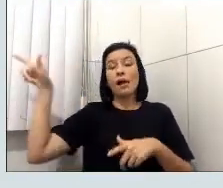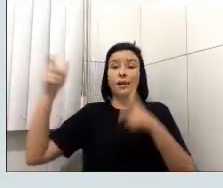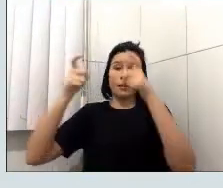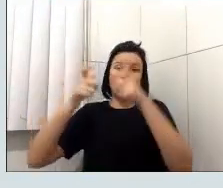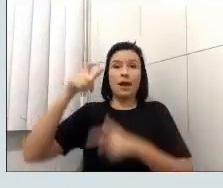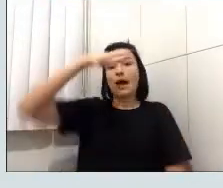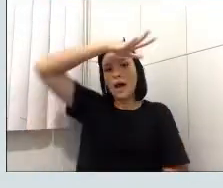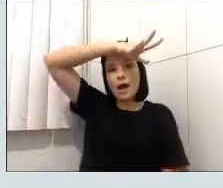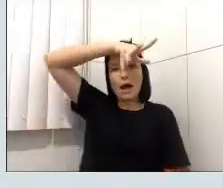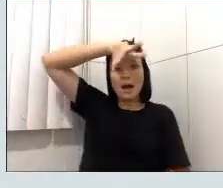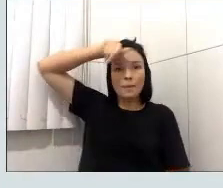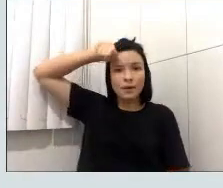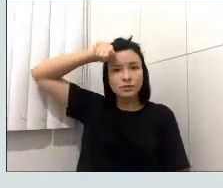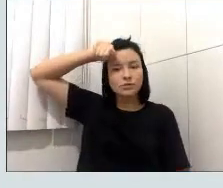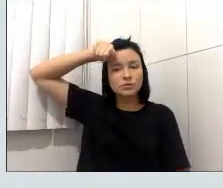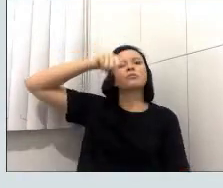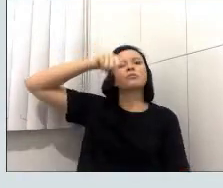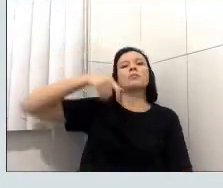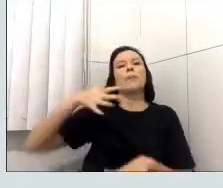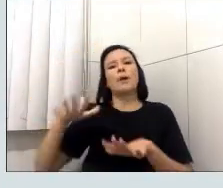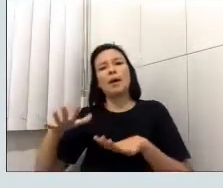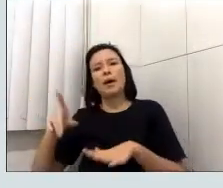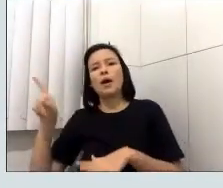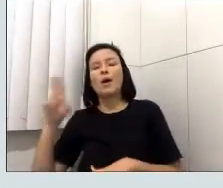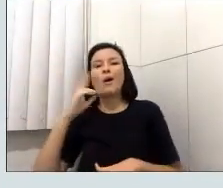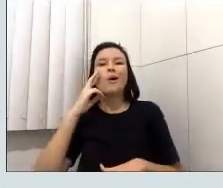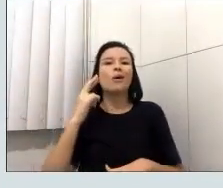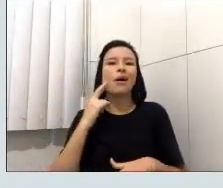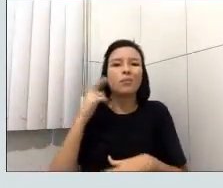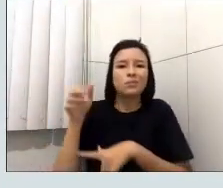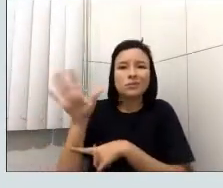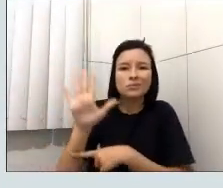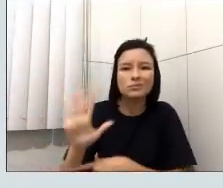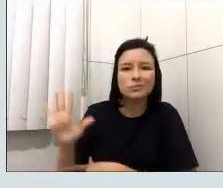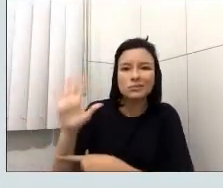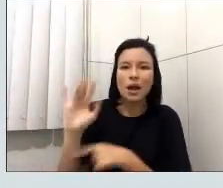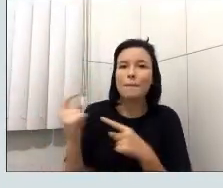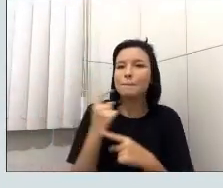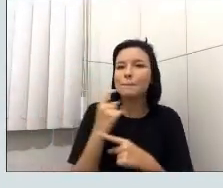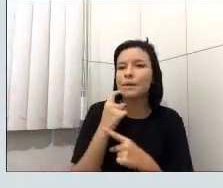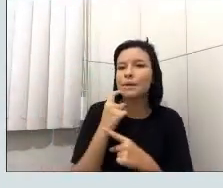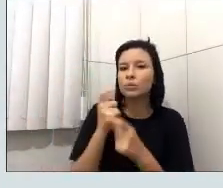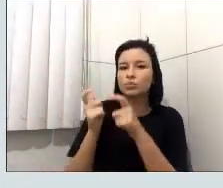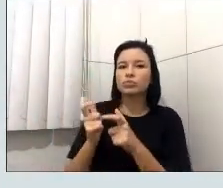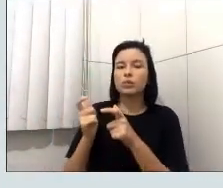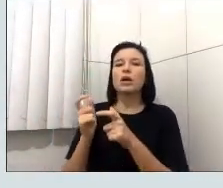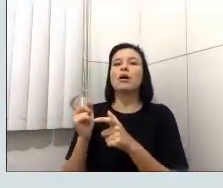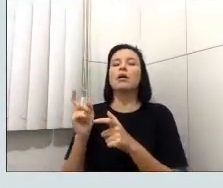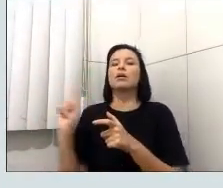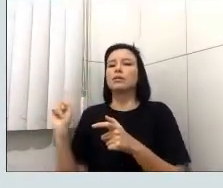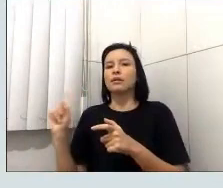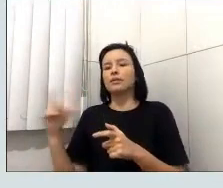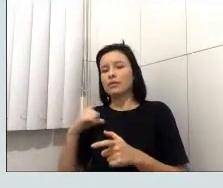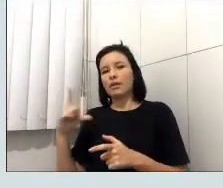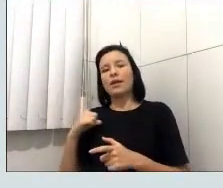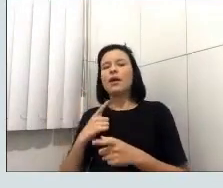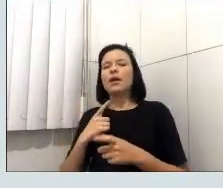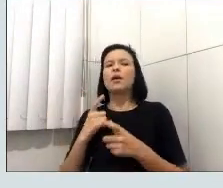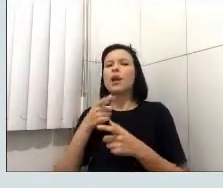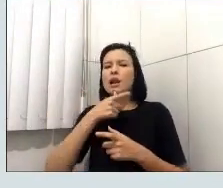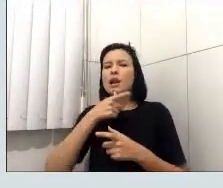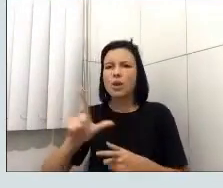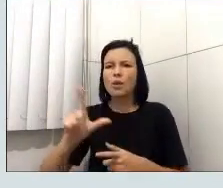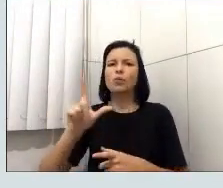onde tem Amapá, Roraima. E aí tem, entre os povos que fazem parte dessa matriz linguística, tem